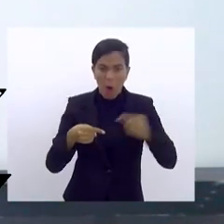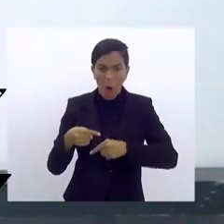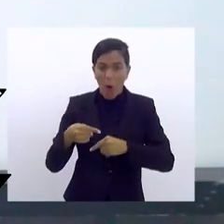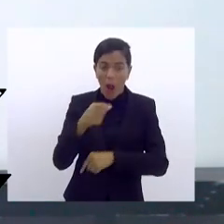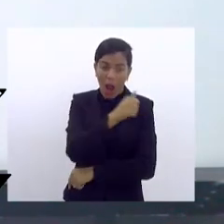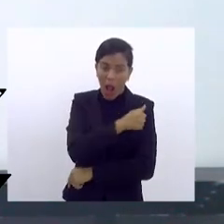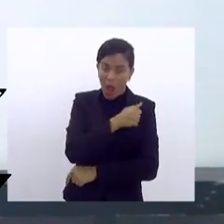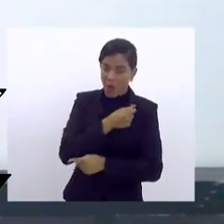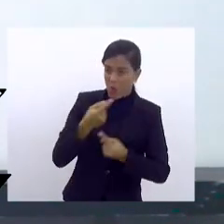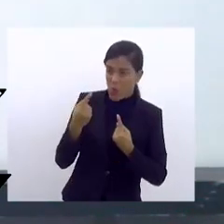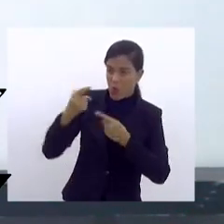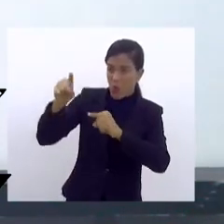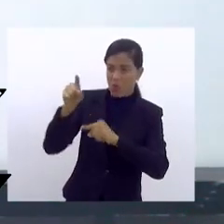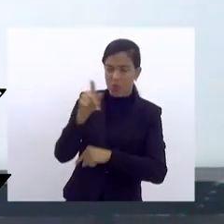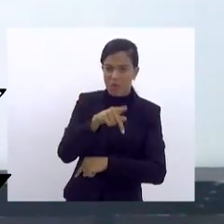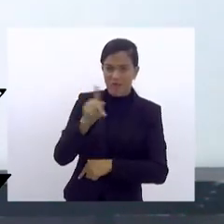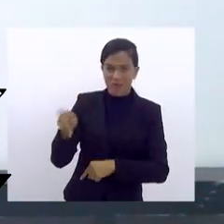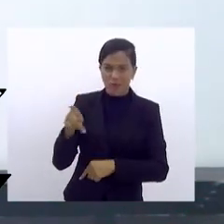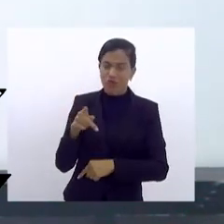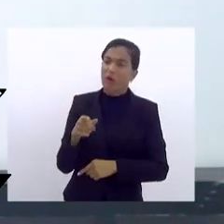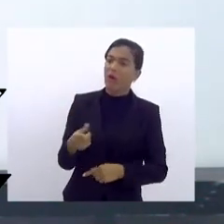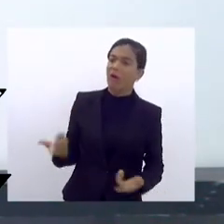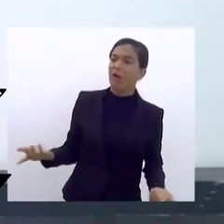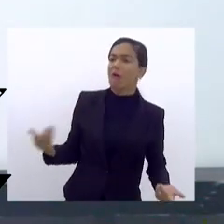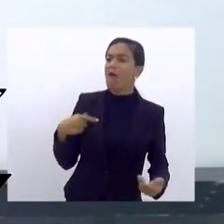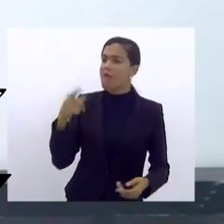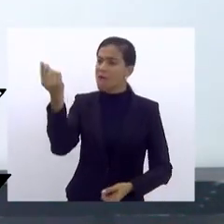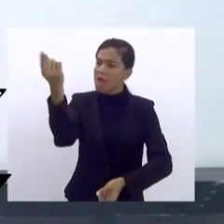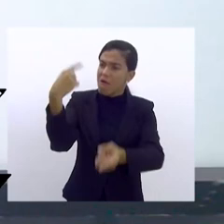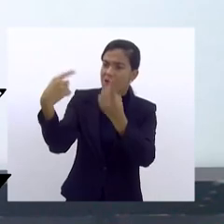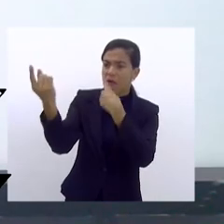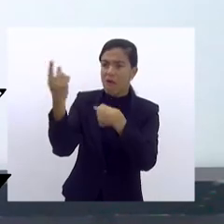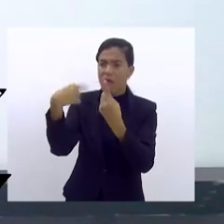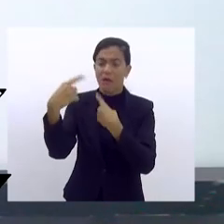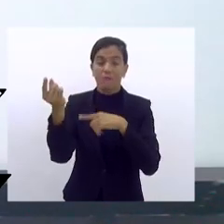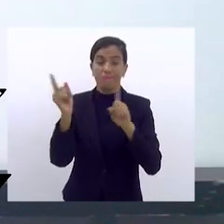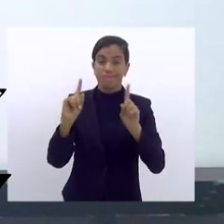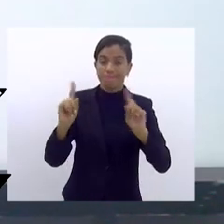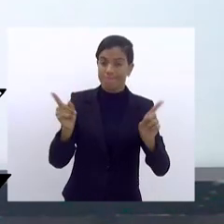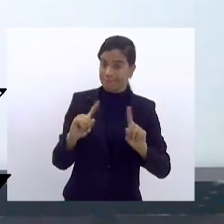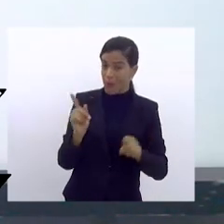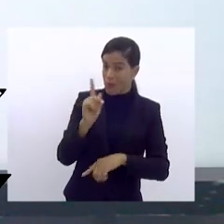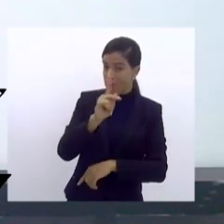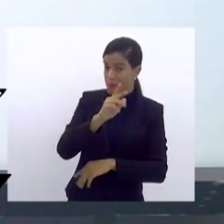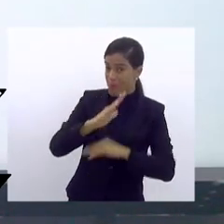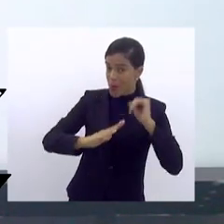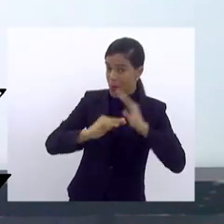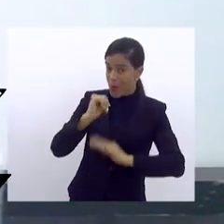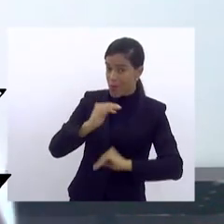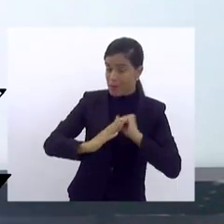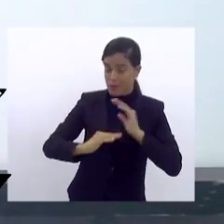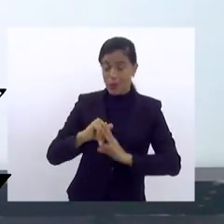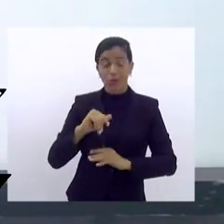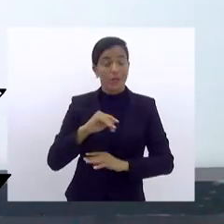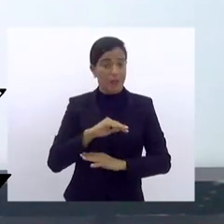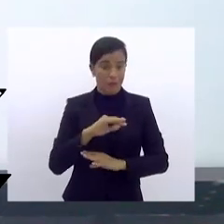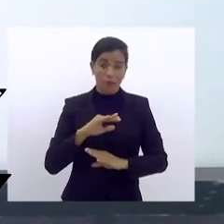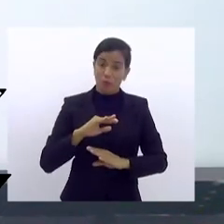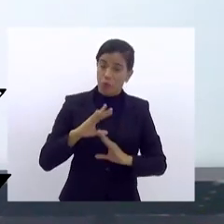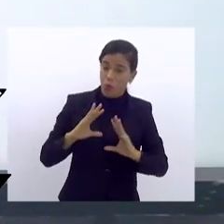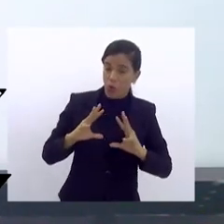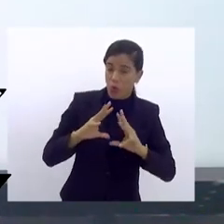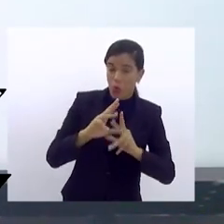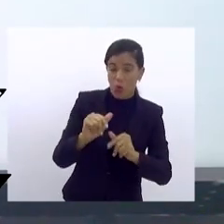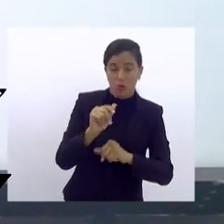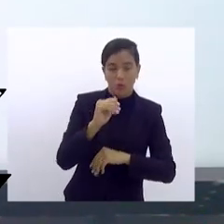questionando inclusive a autoridade dos profissionais da educação não só docentes mas de todos os profissionais